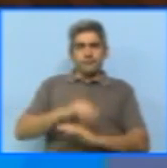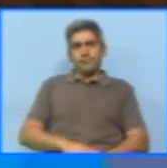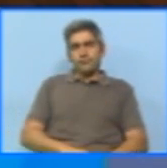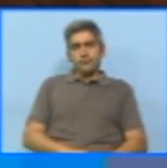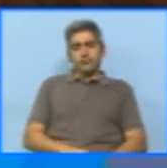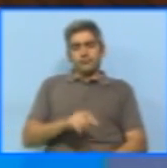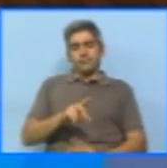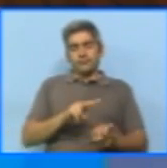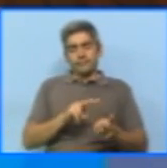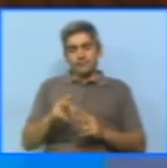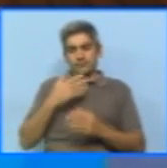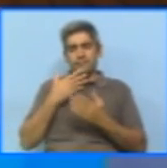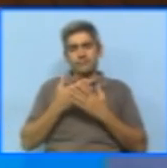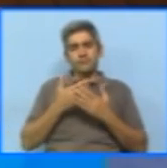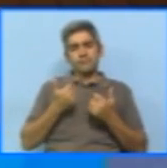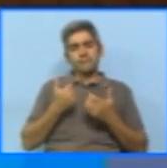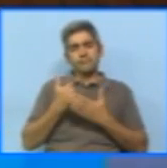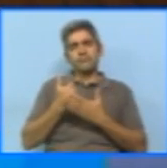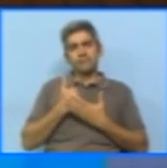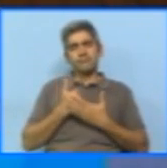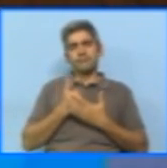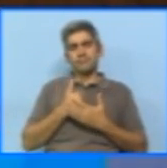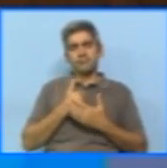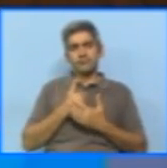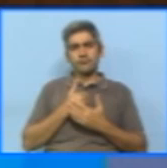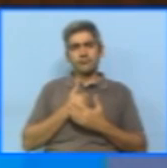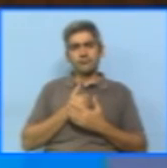esta tradução vem dar um contributo também que isso...